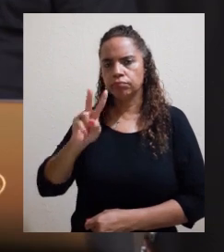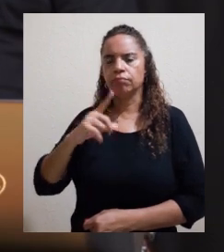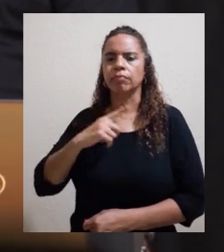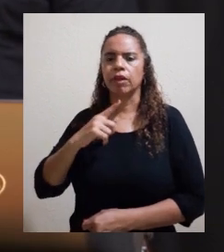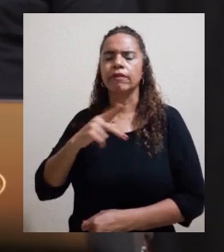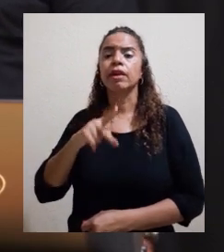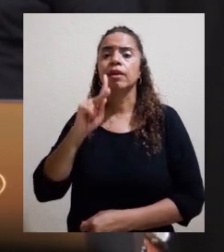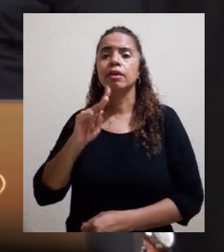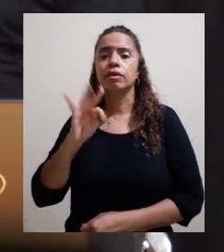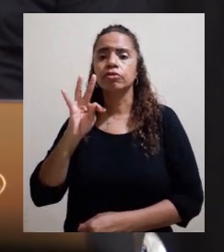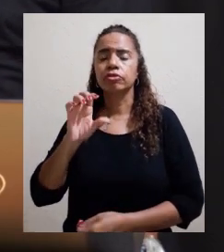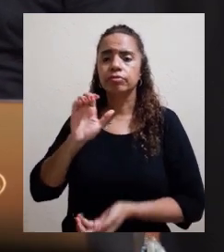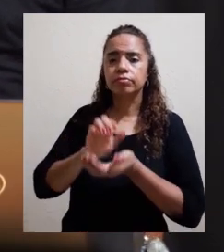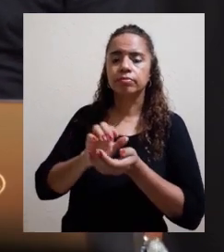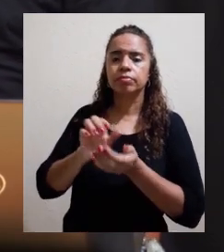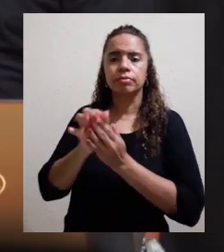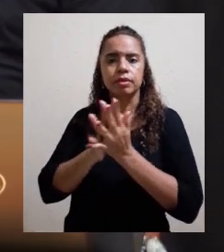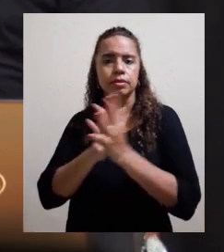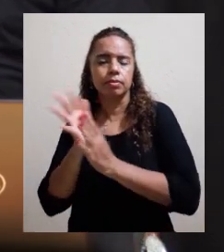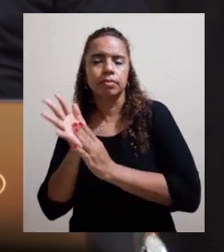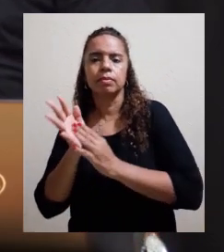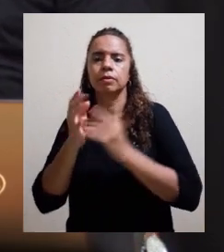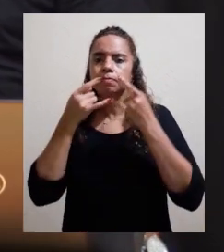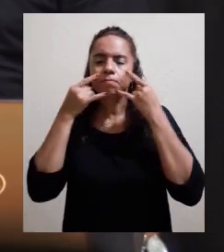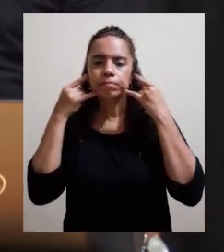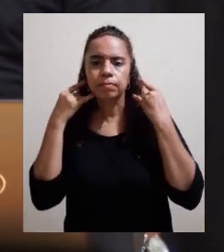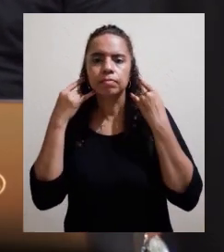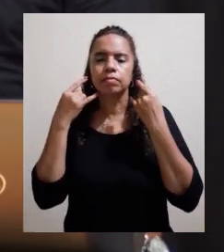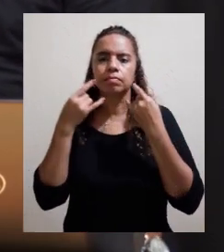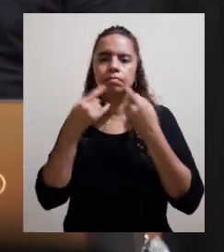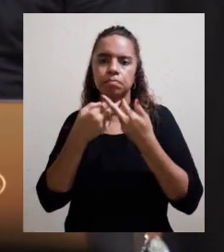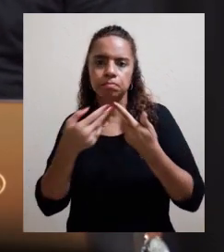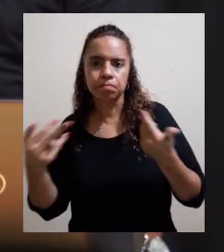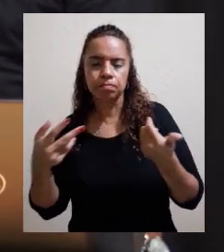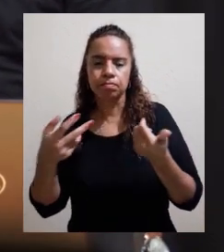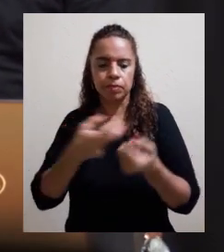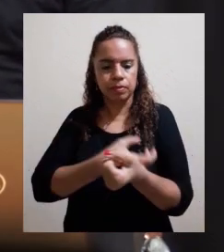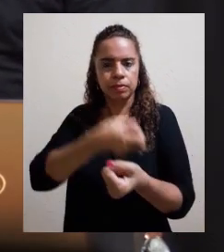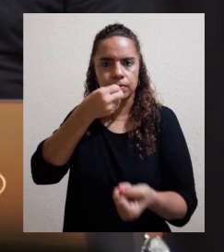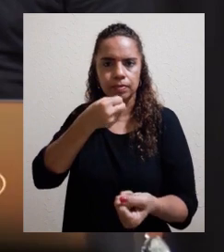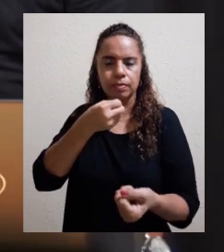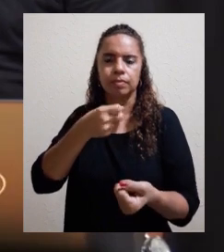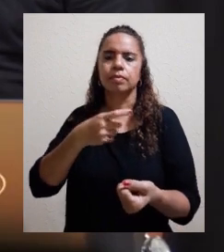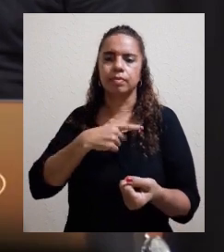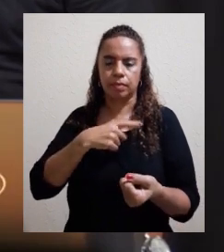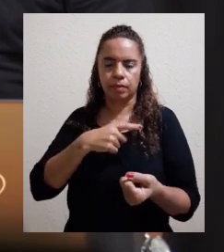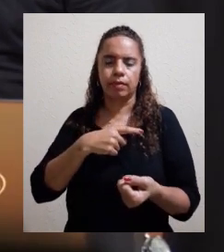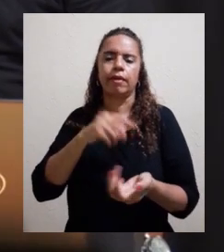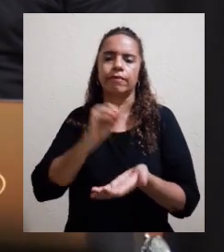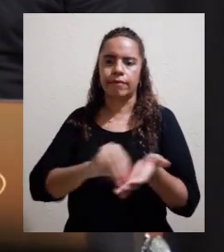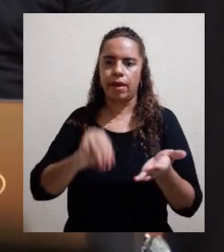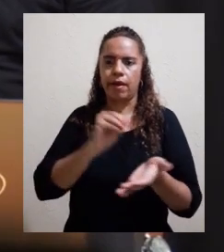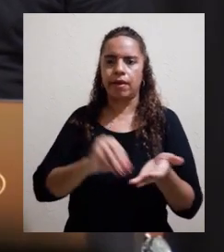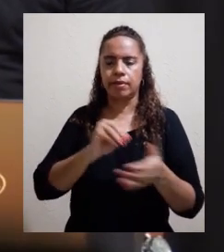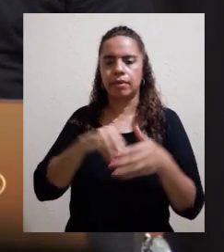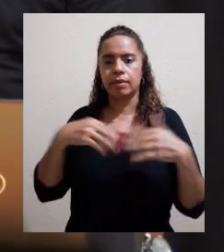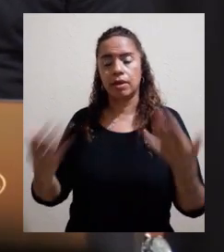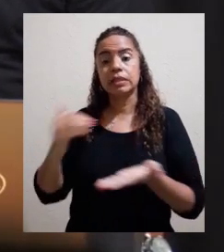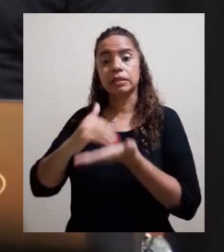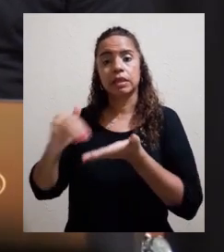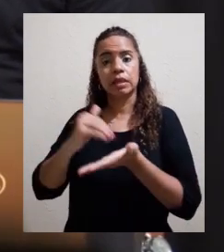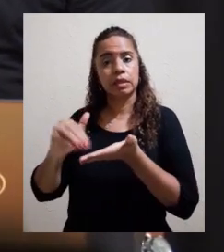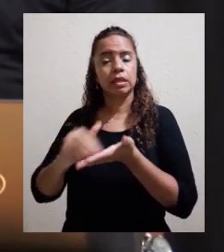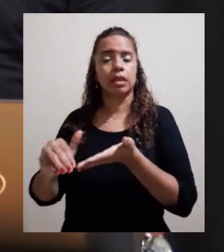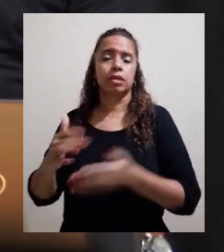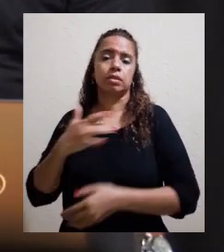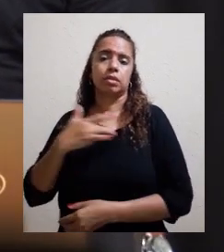dias acabaram os kits de testagem. E aí a gente conseguiu, né, a direção do hospital conseguiu fornecer mais kits